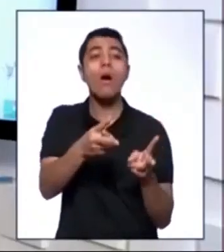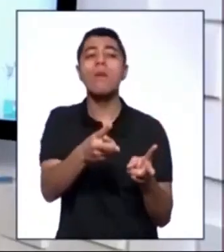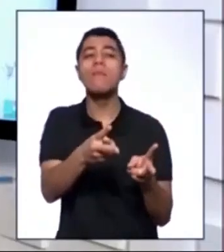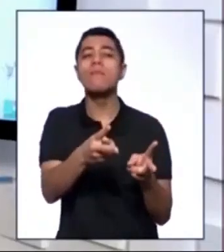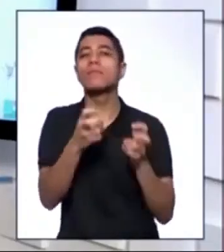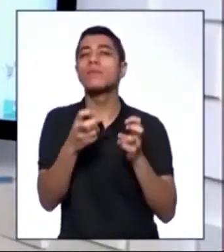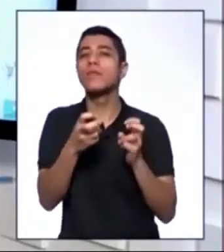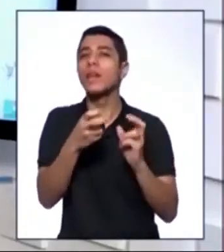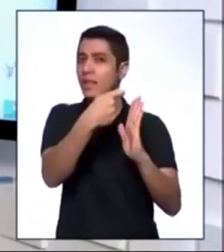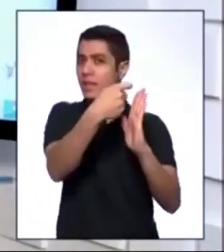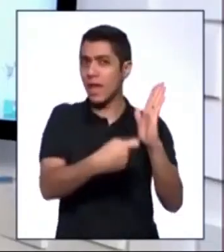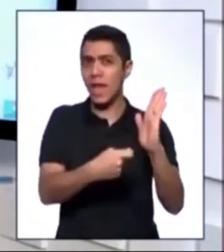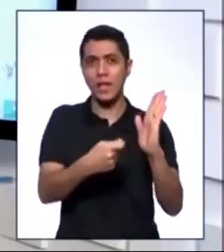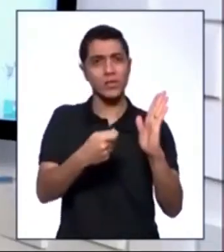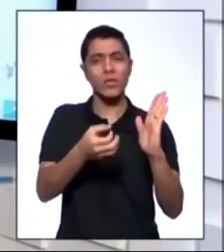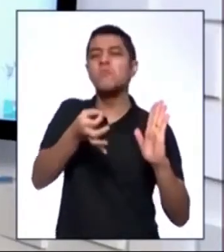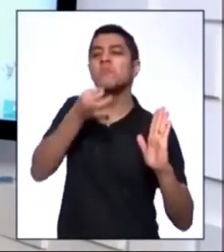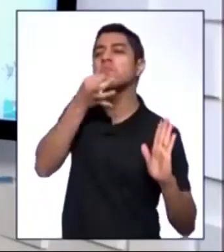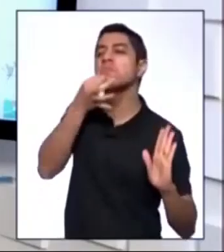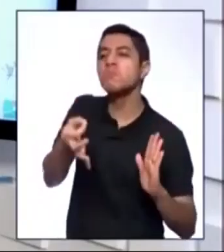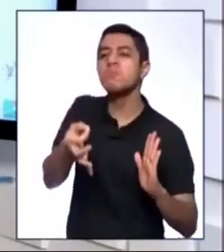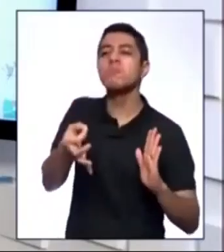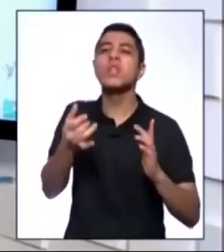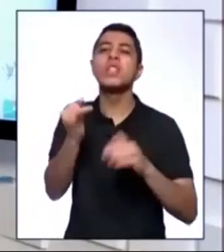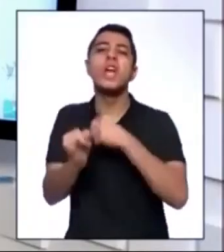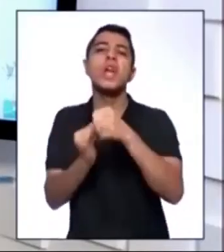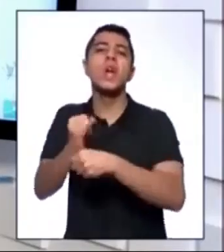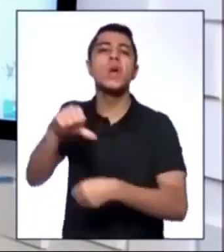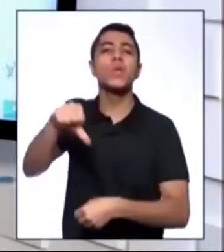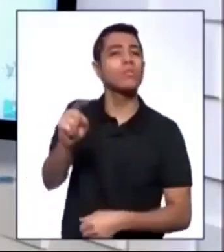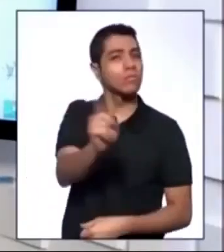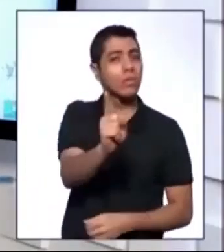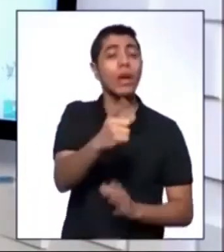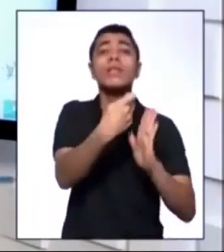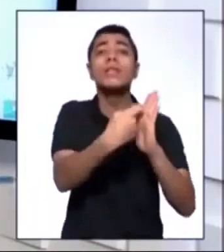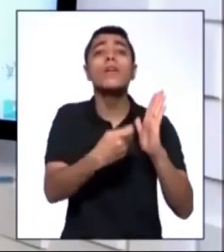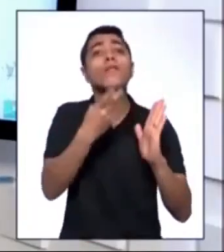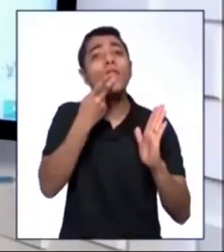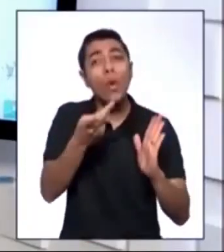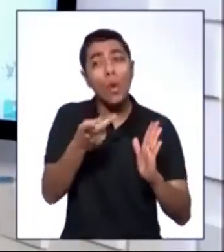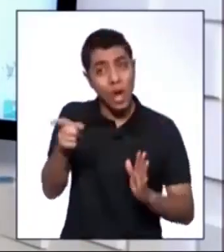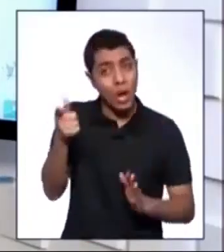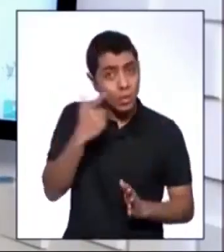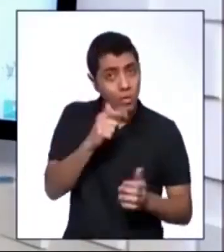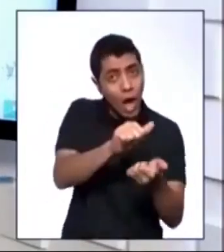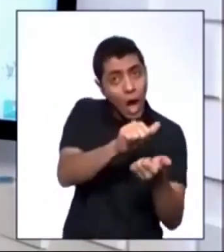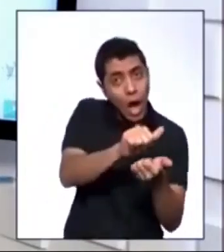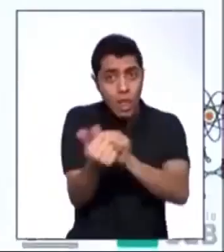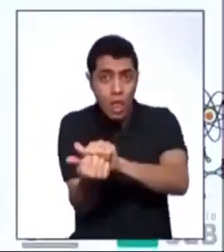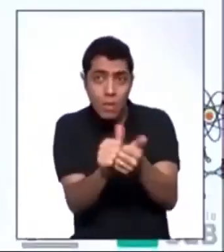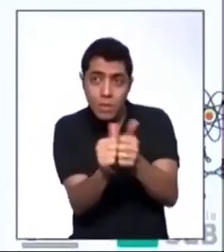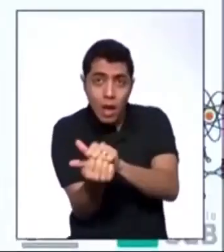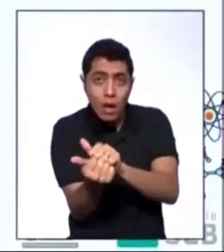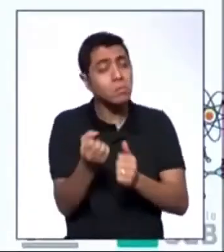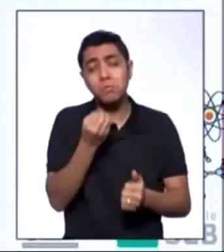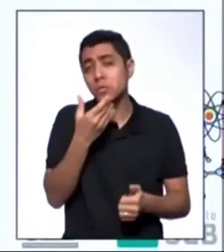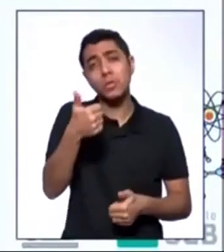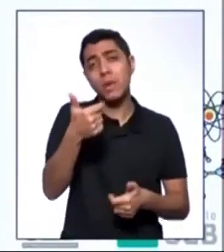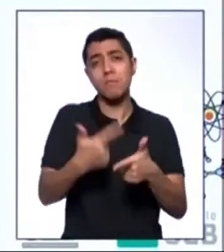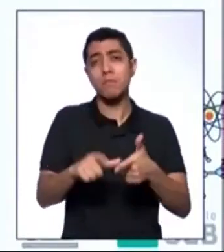No texto não existe essa crítica. Ele diz assim, ó, se o guri souber usar os dois lados da história, tudo bem. Olha aí, ó, a resposta.